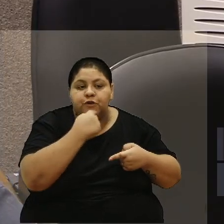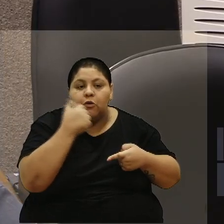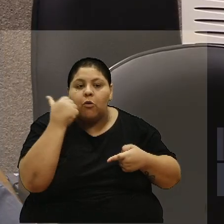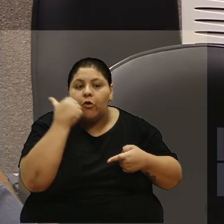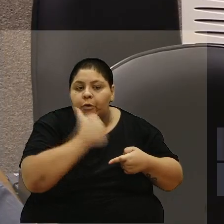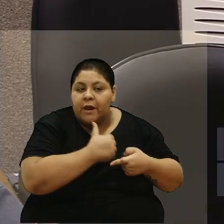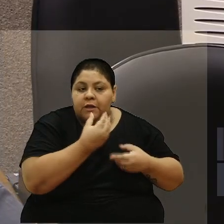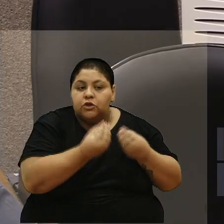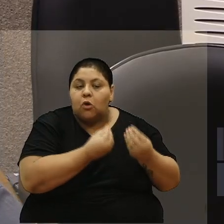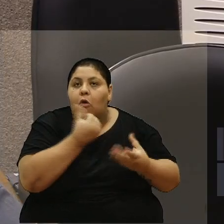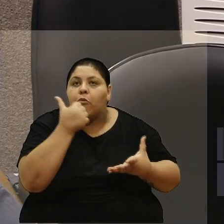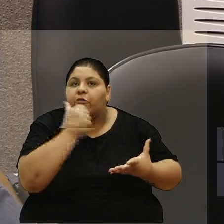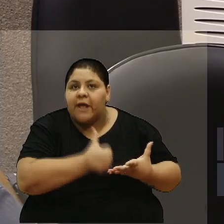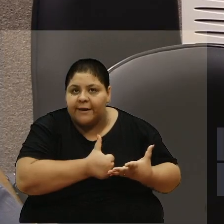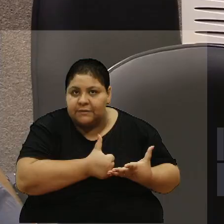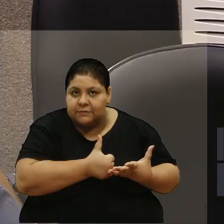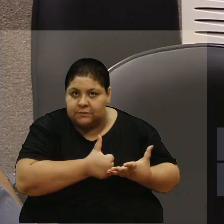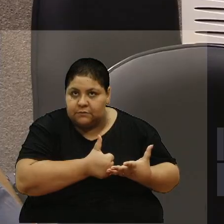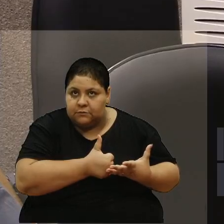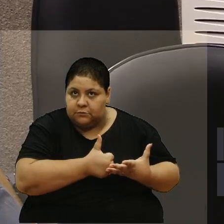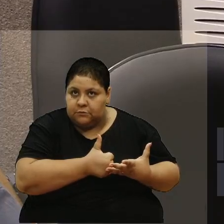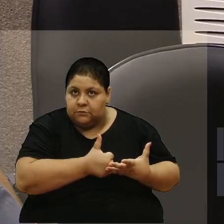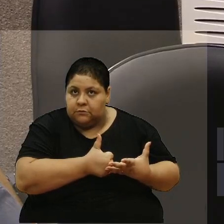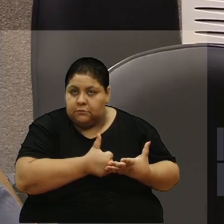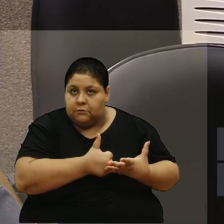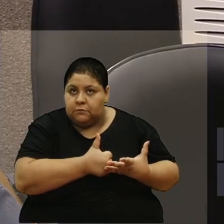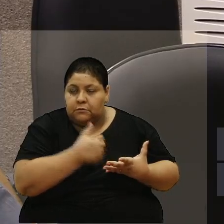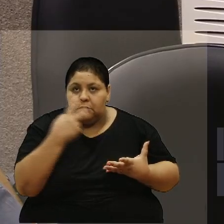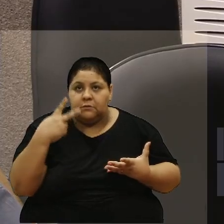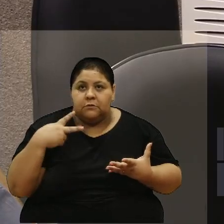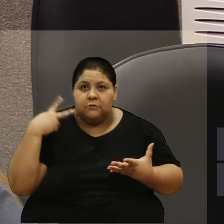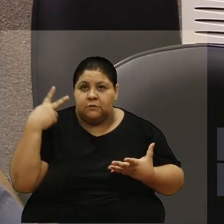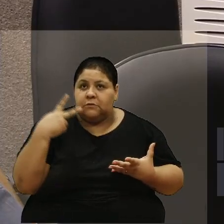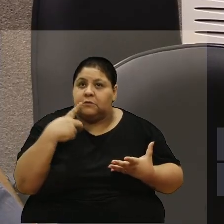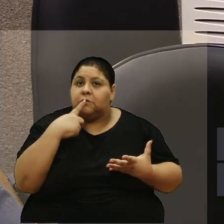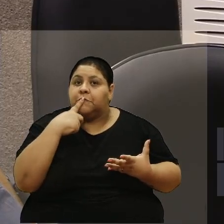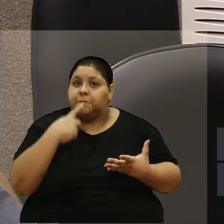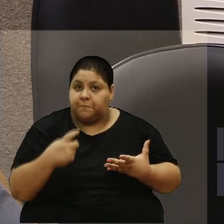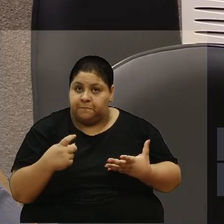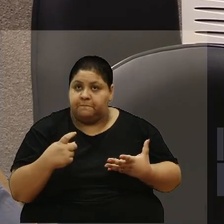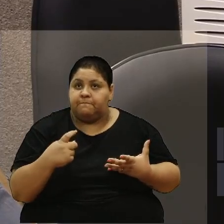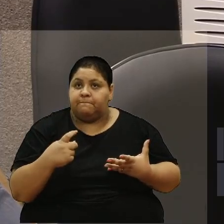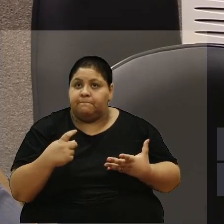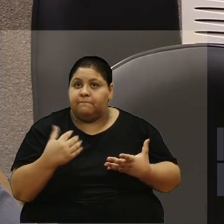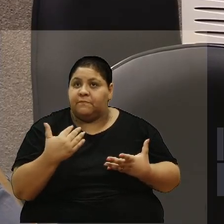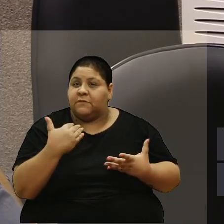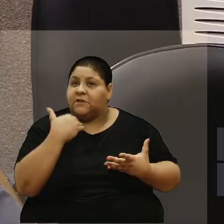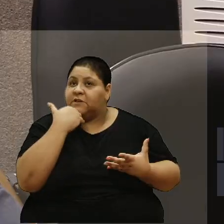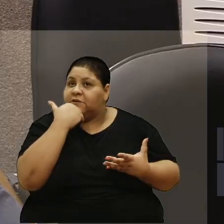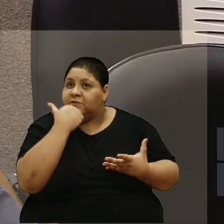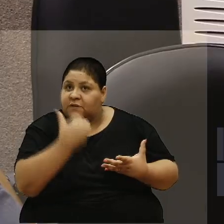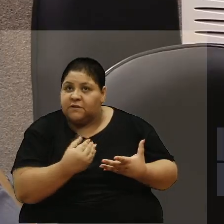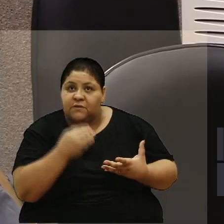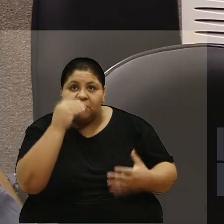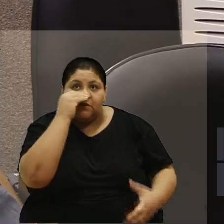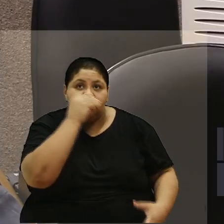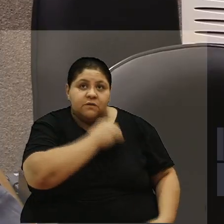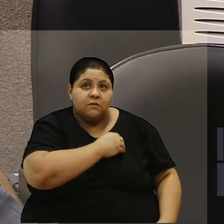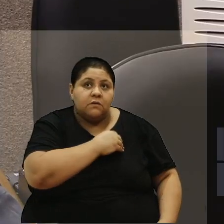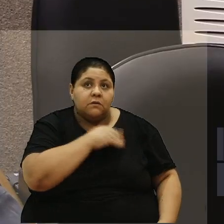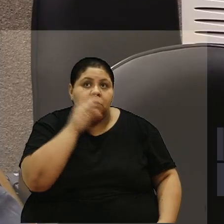como mulheres. E vereadora Frigieri, não adianta ignorar, virar os olhos.